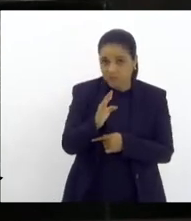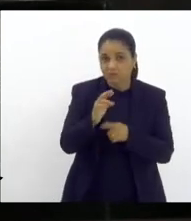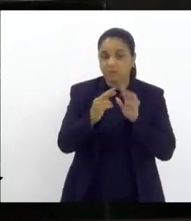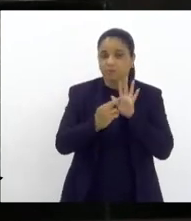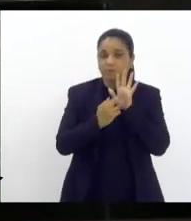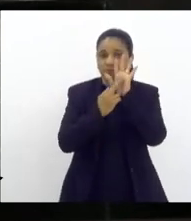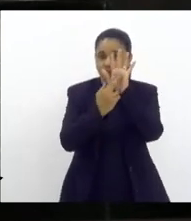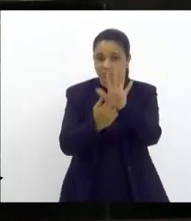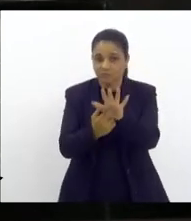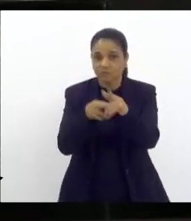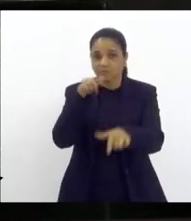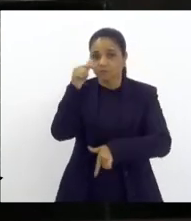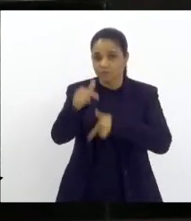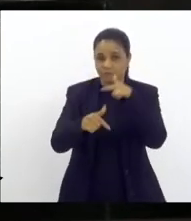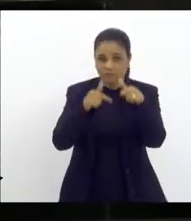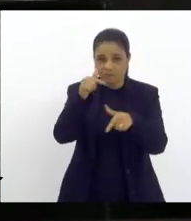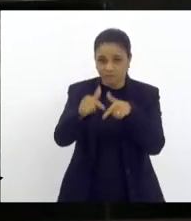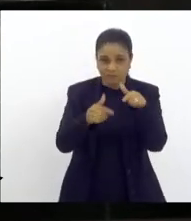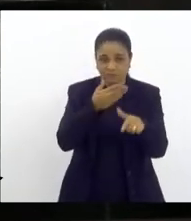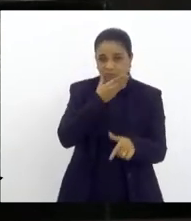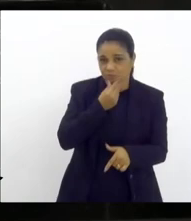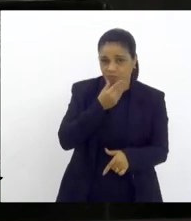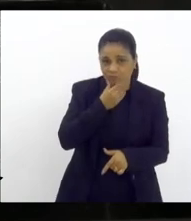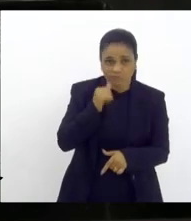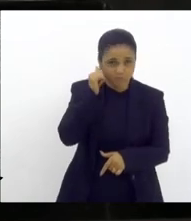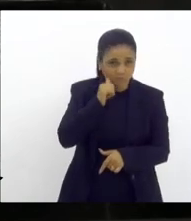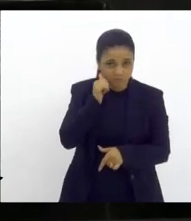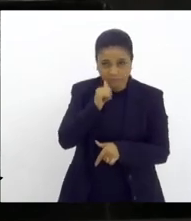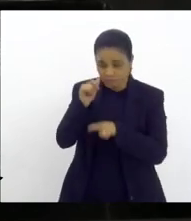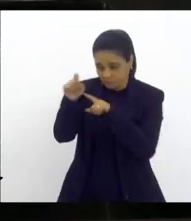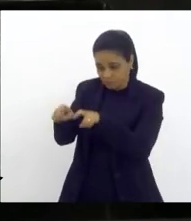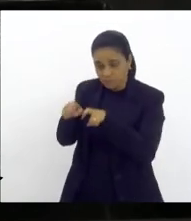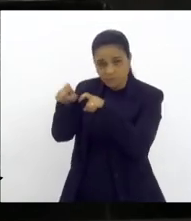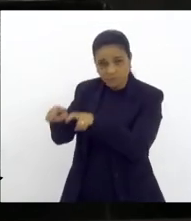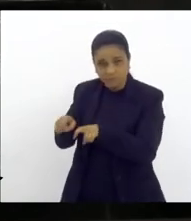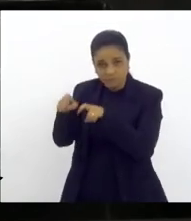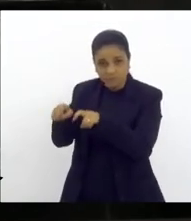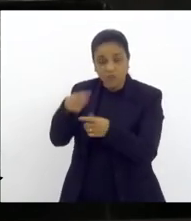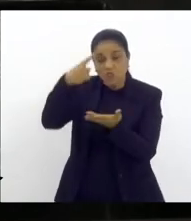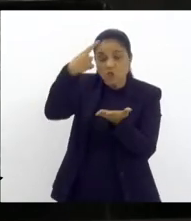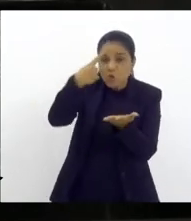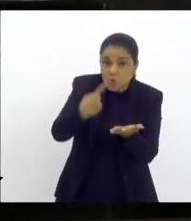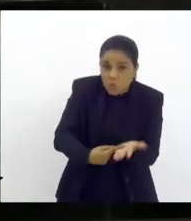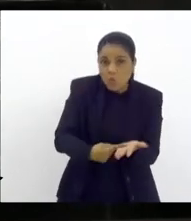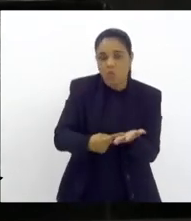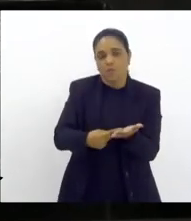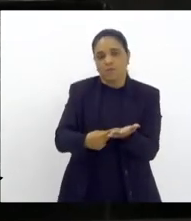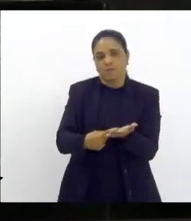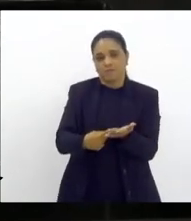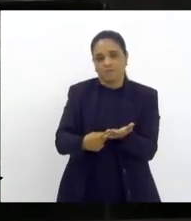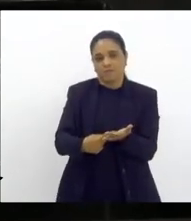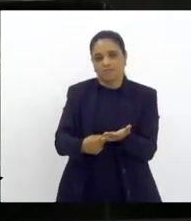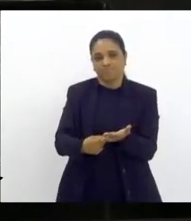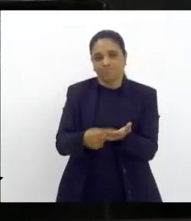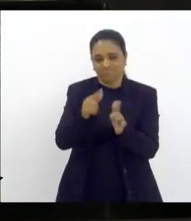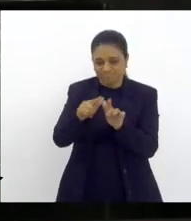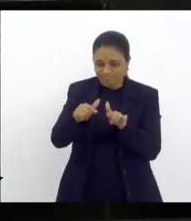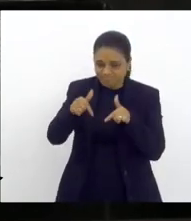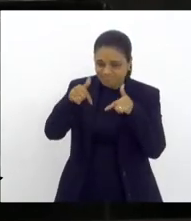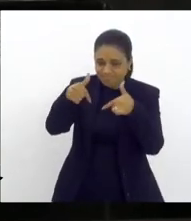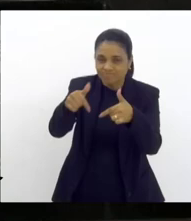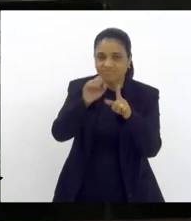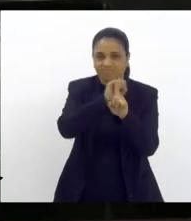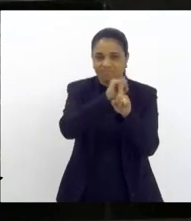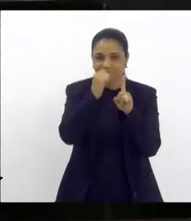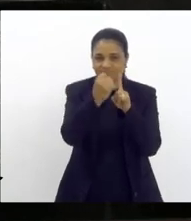representação dos trabalhadores e das trabalhadoras no campo é que se cumpra especialmente a função social